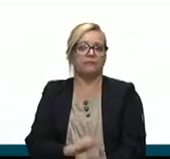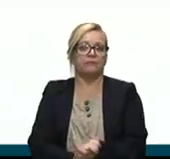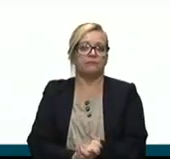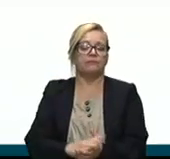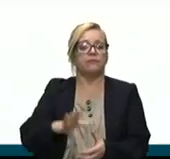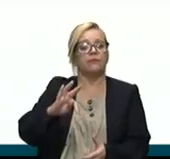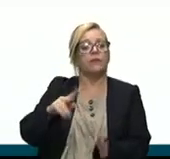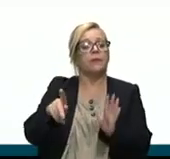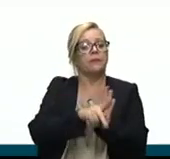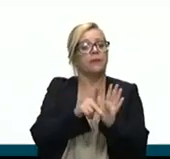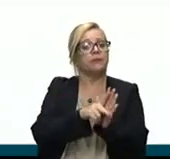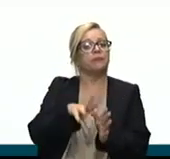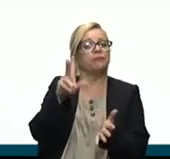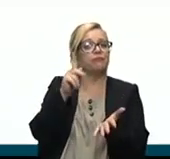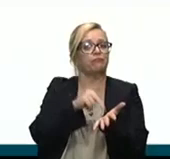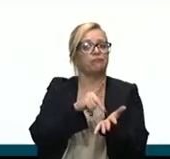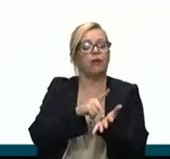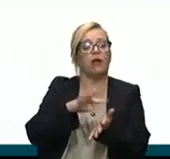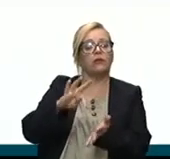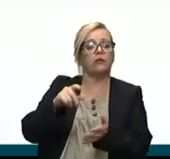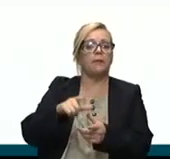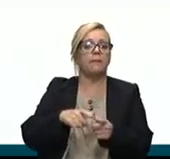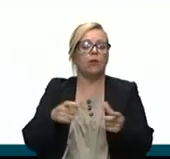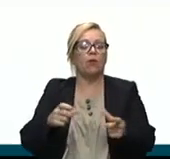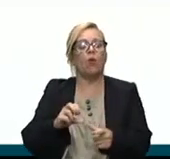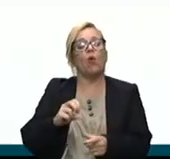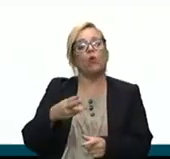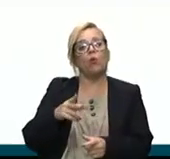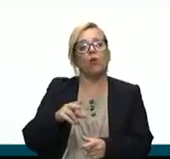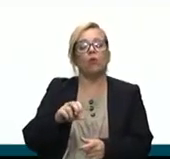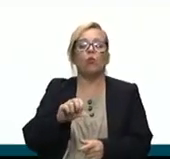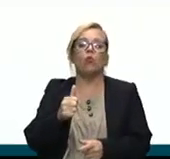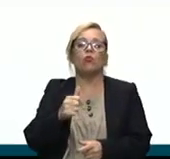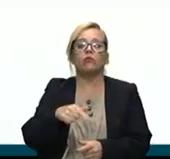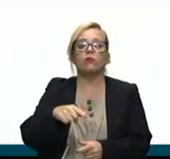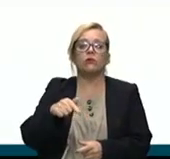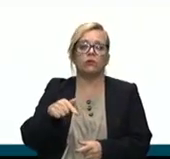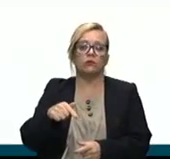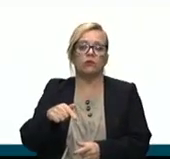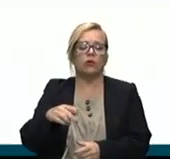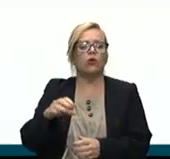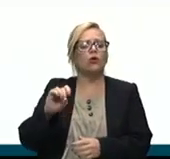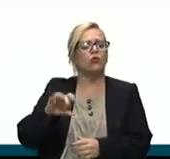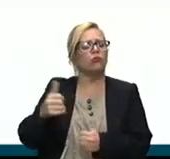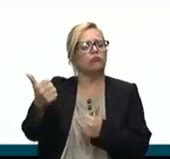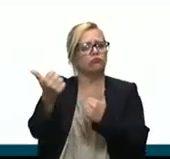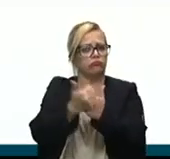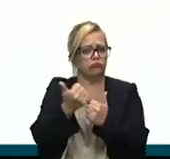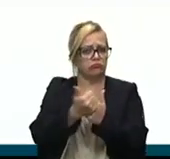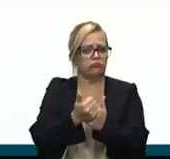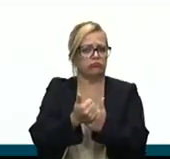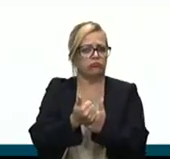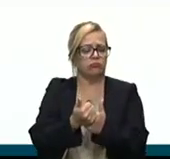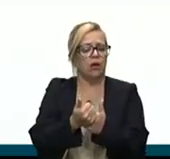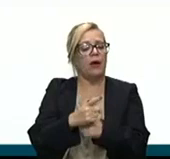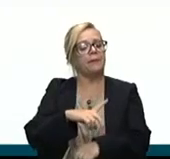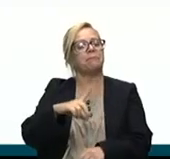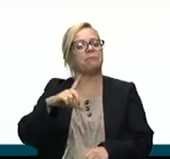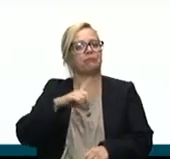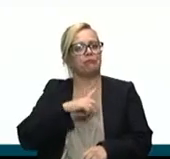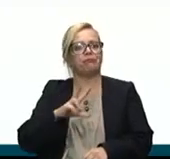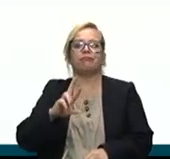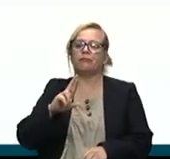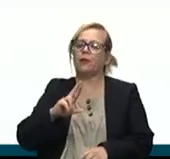T pertencente aos reais, tal que esse T é maior ou igual que 1,734. Só substituir. Obtivemos